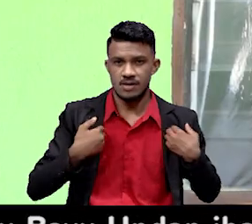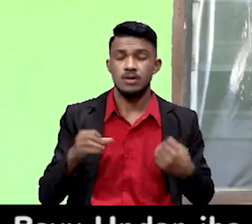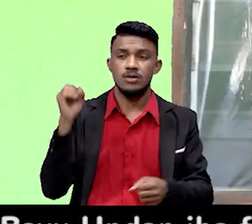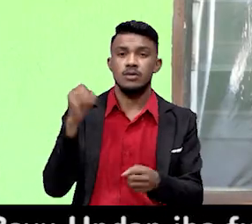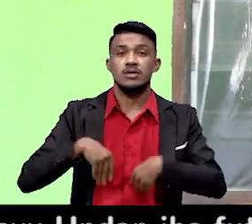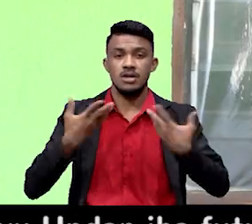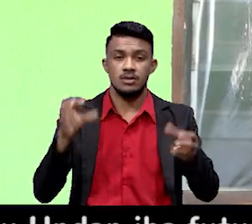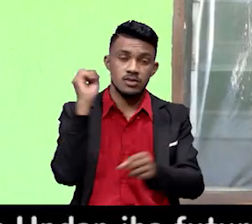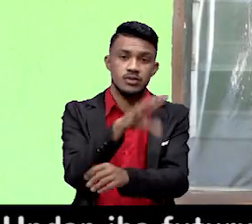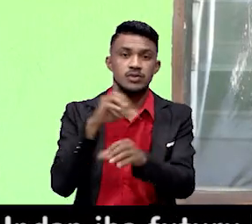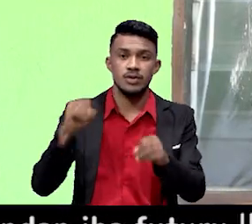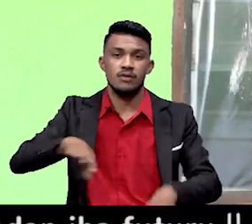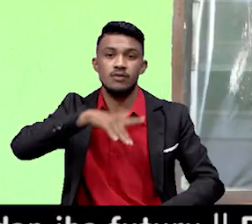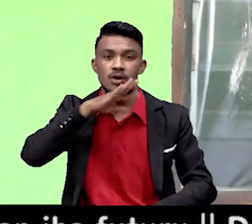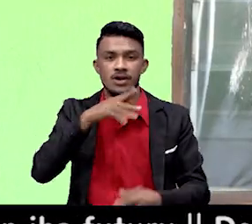ya nia fati